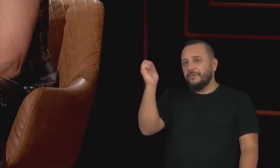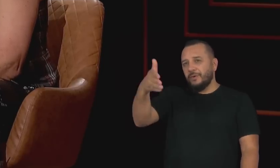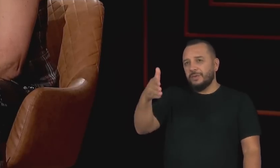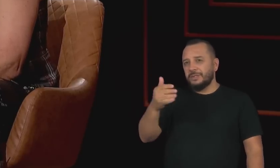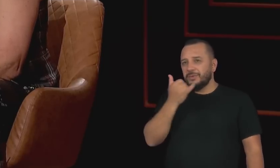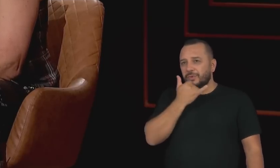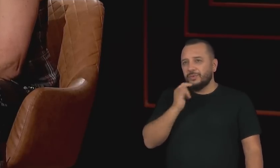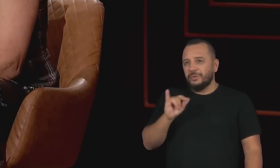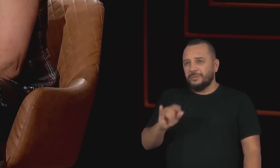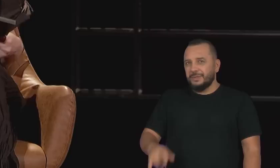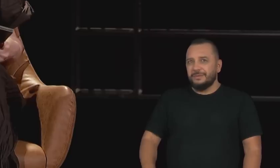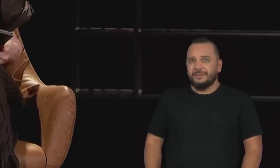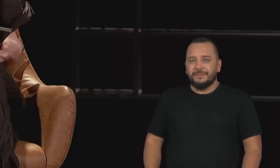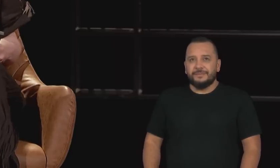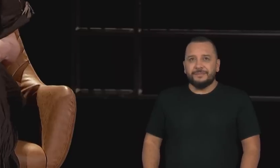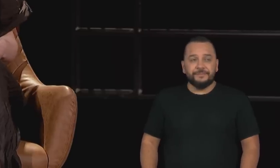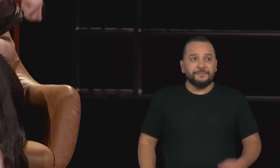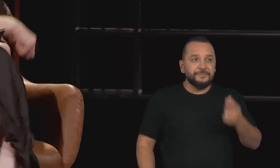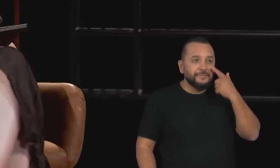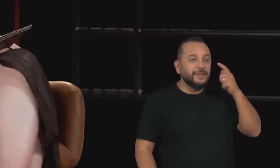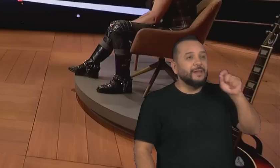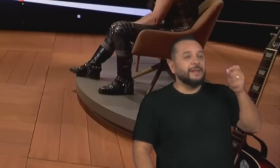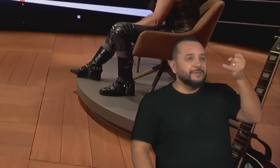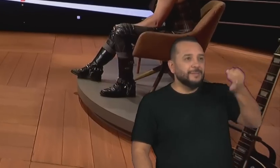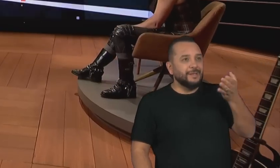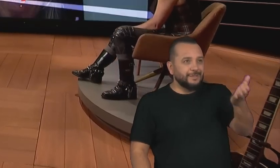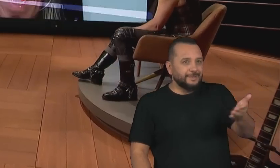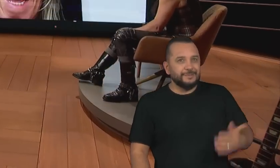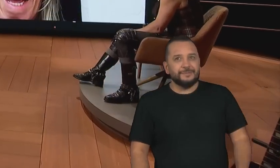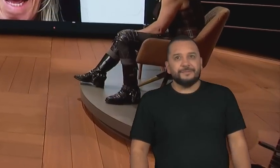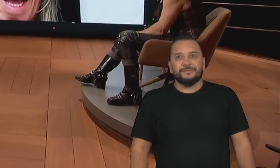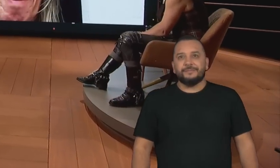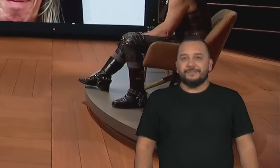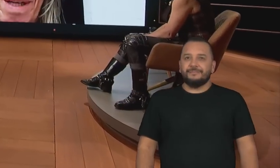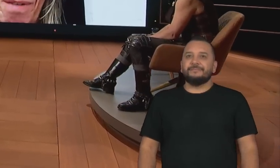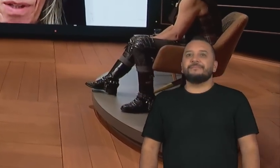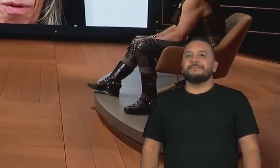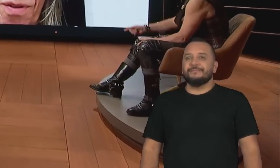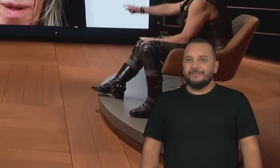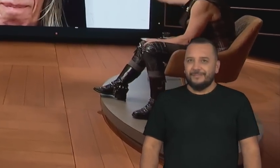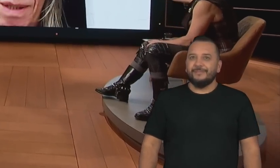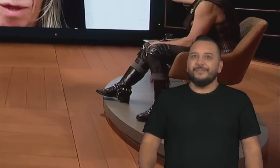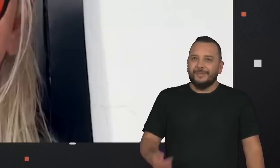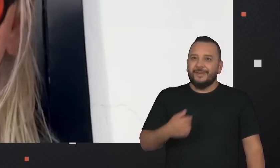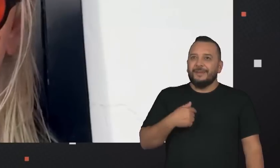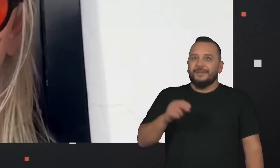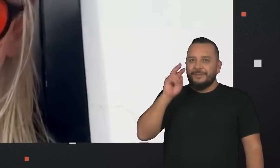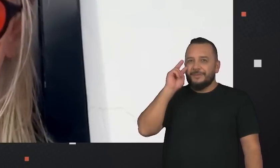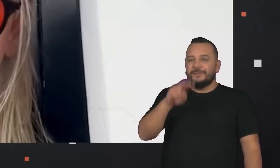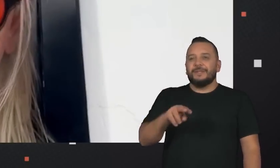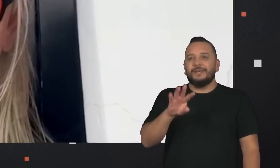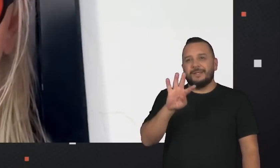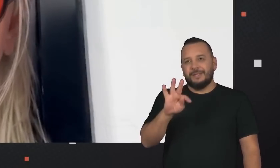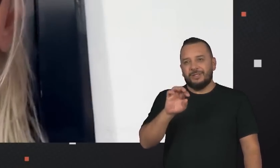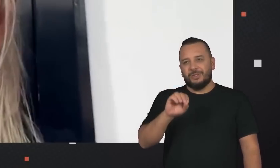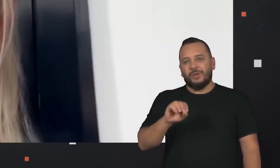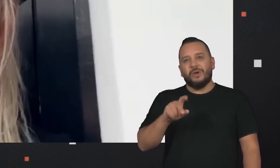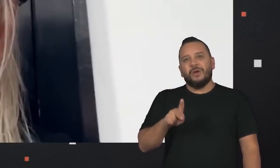Desculpa. E olha só quem mais fala disso. Opa. A primeira vez que eu vi a banda Tóquio na